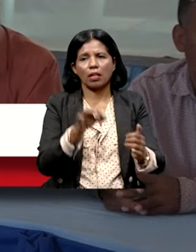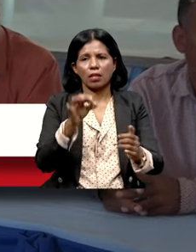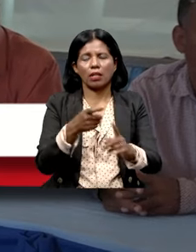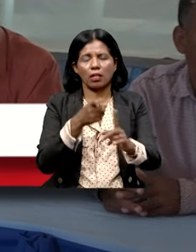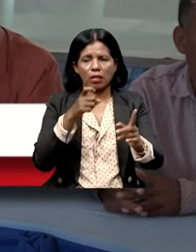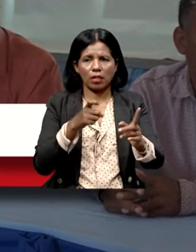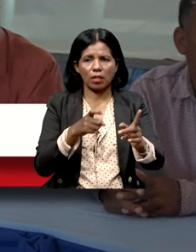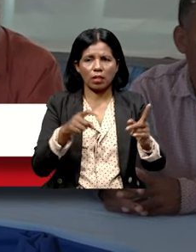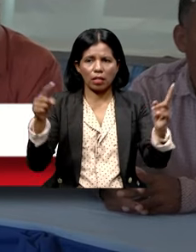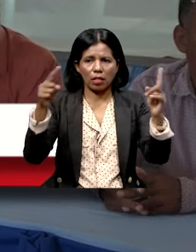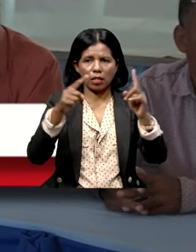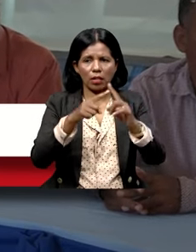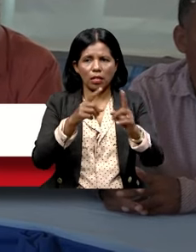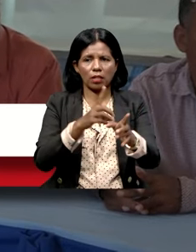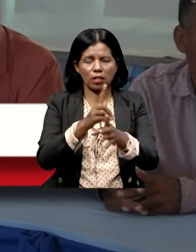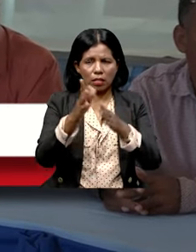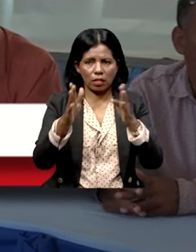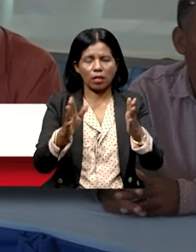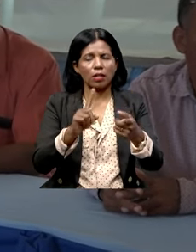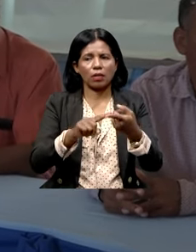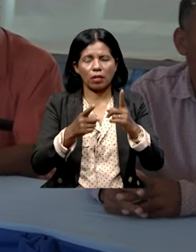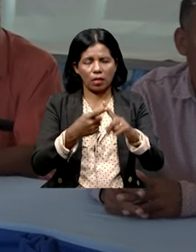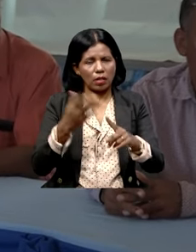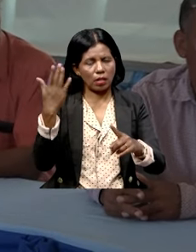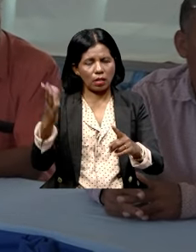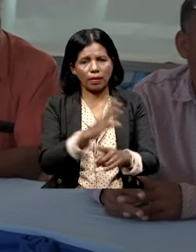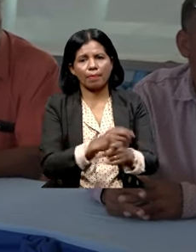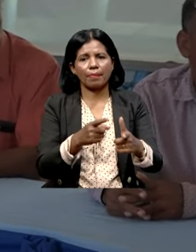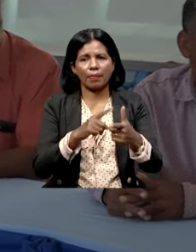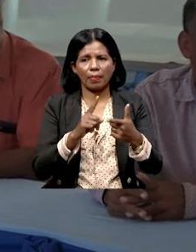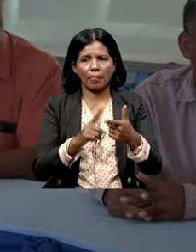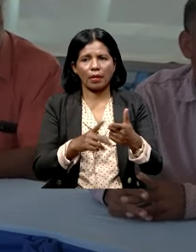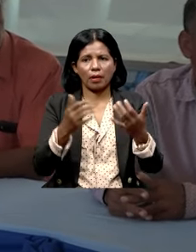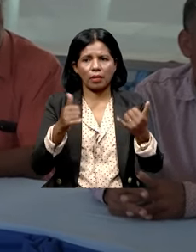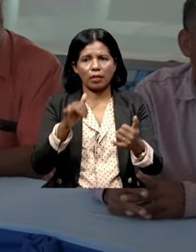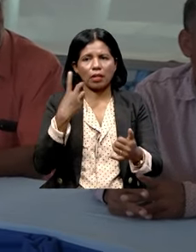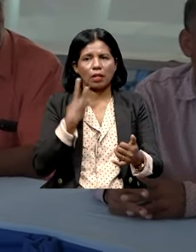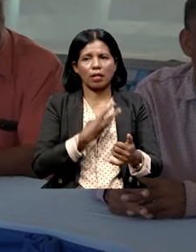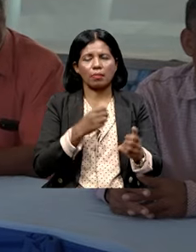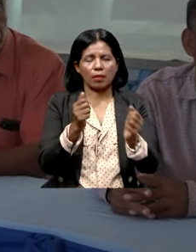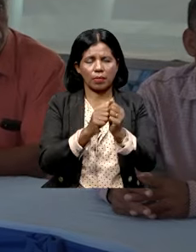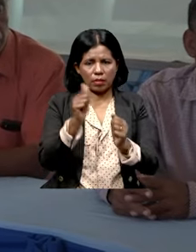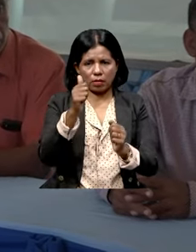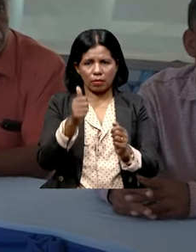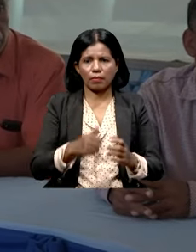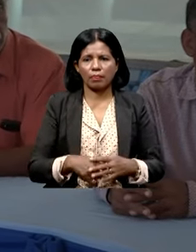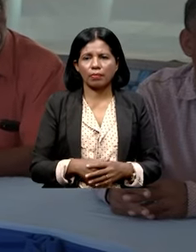samba. A diretiva, então, colega, né? Bate a Gleno, agora dá um relato também na Insano Lumes Leite.